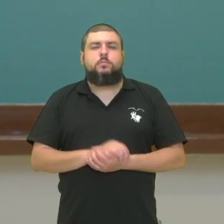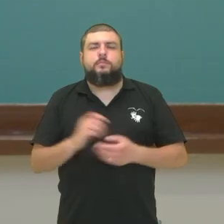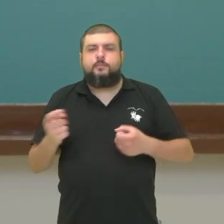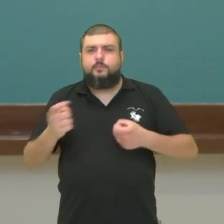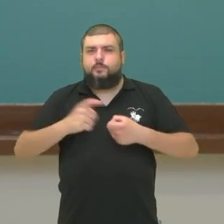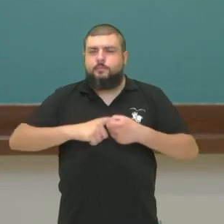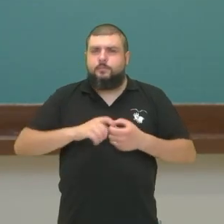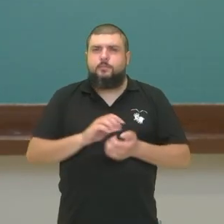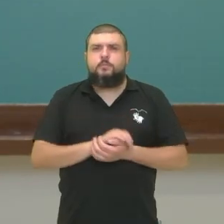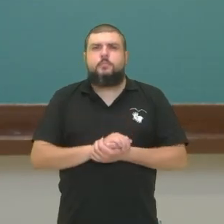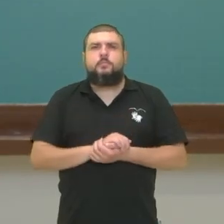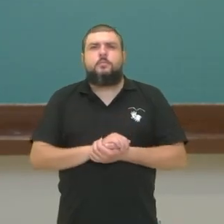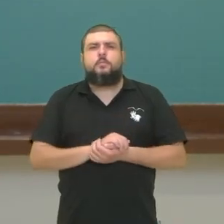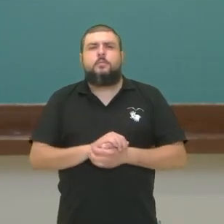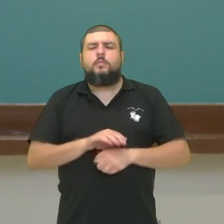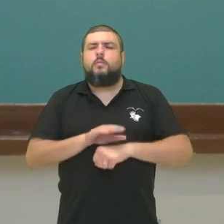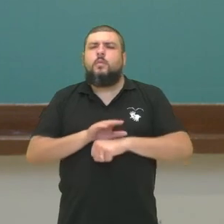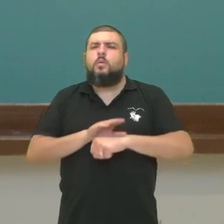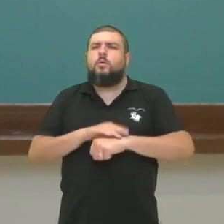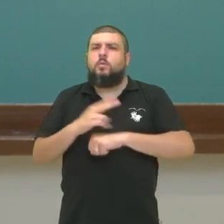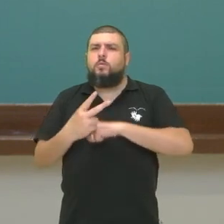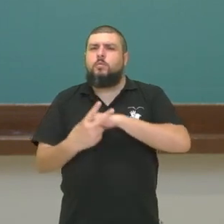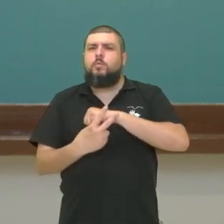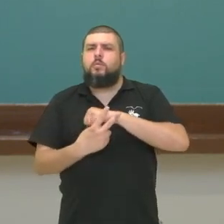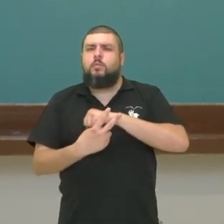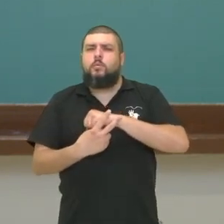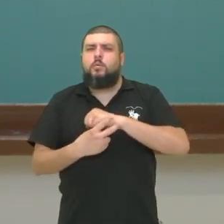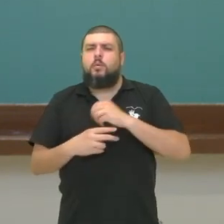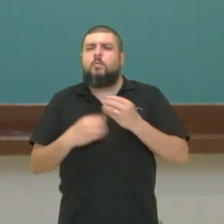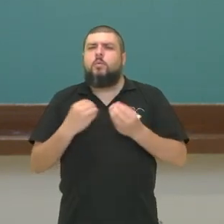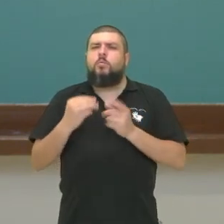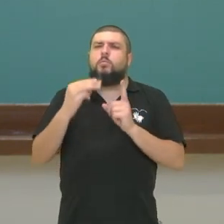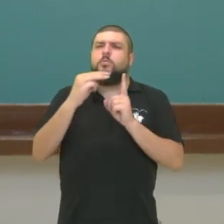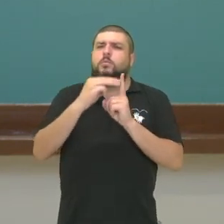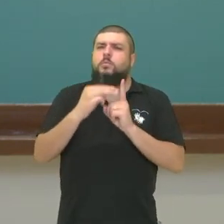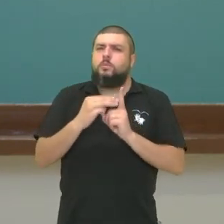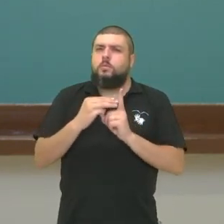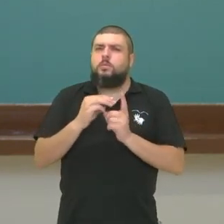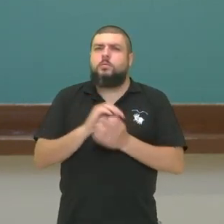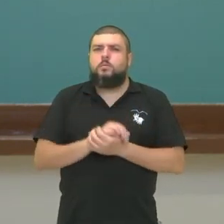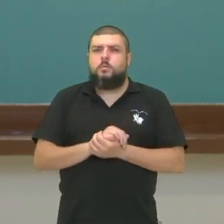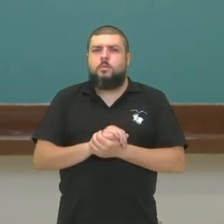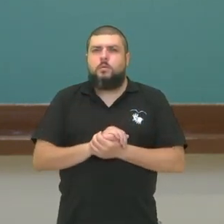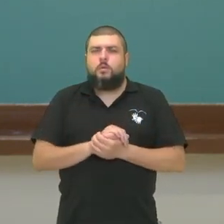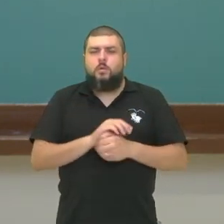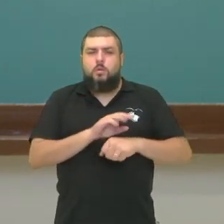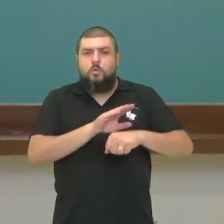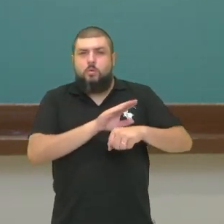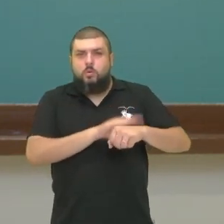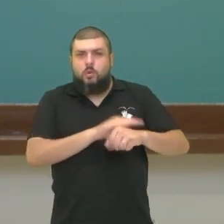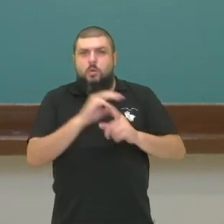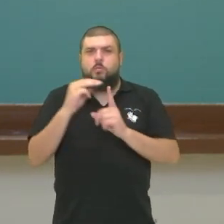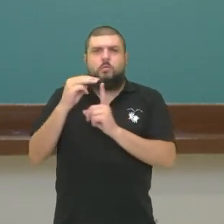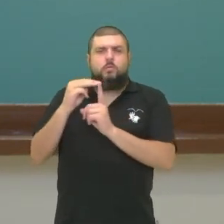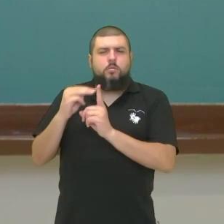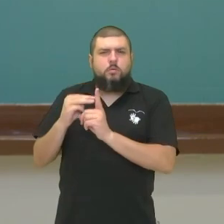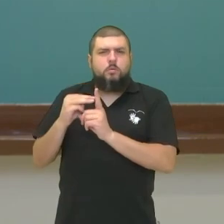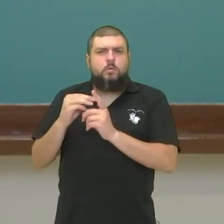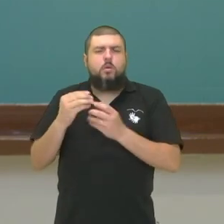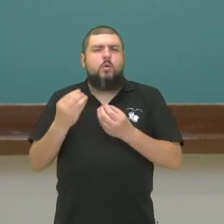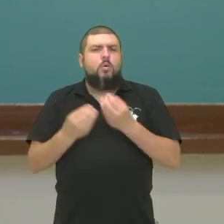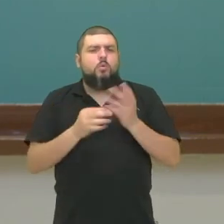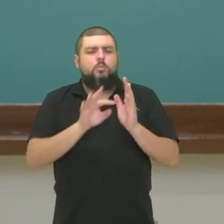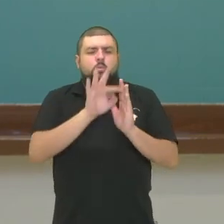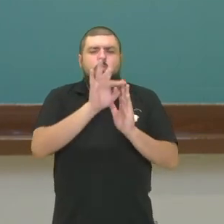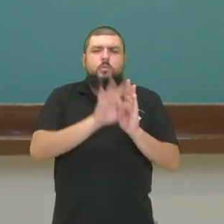Voltamos. Qual é o tempo verbal? Qual é o modo? E esse tempo e esse modo indicam, trazem qual efeito para o